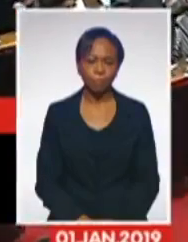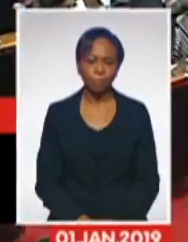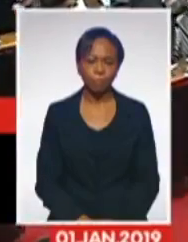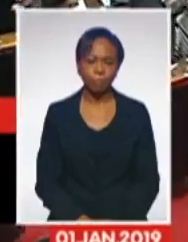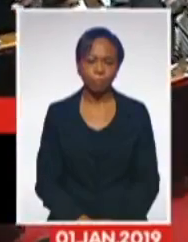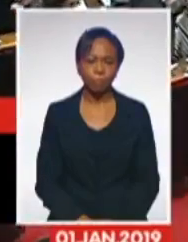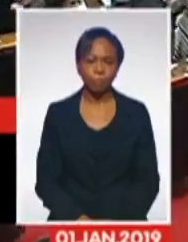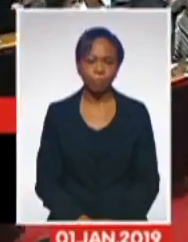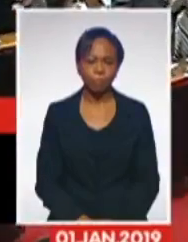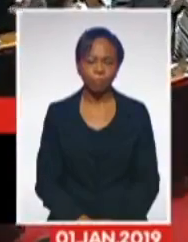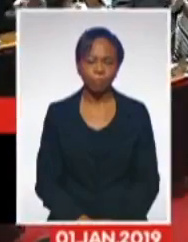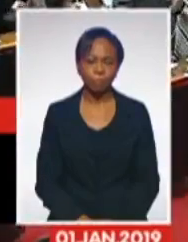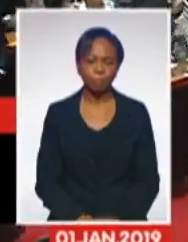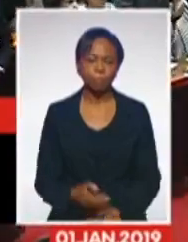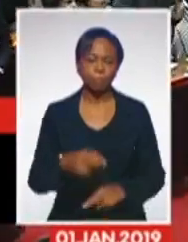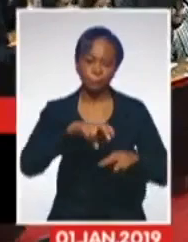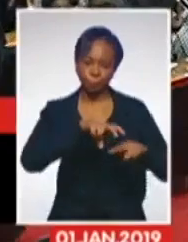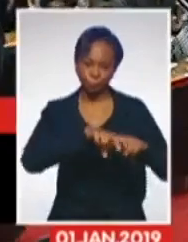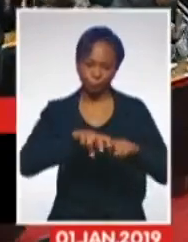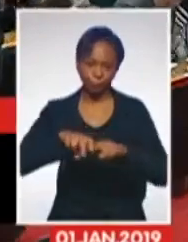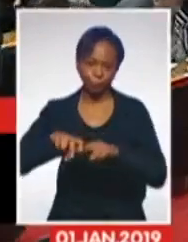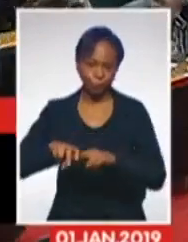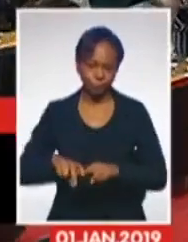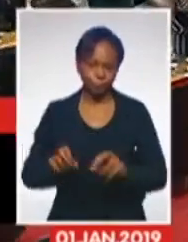Pode ocupar seus lugares.